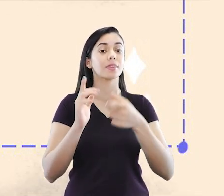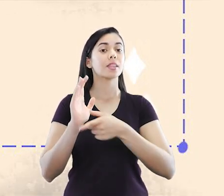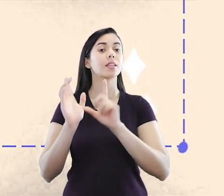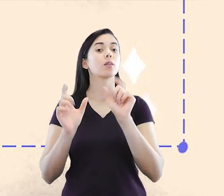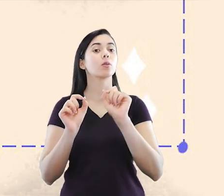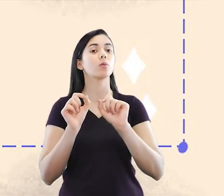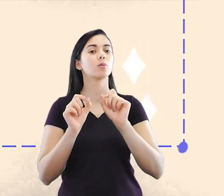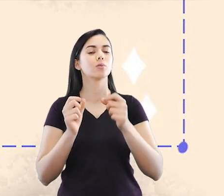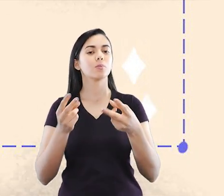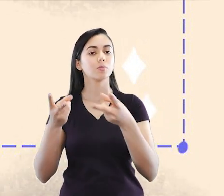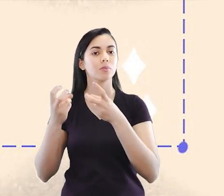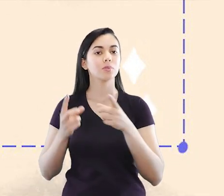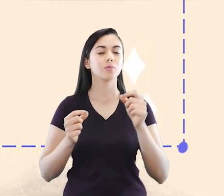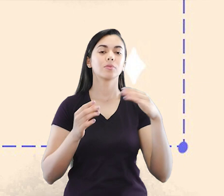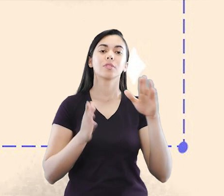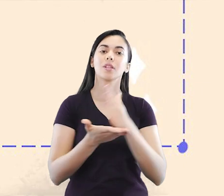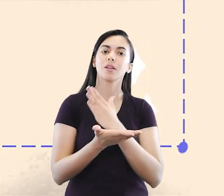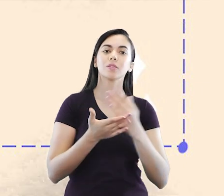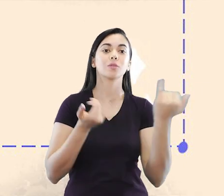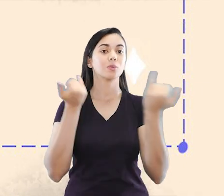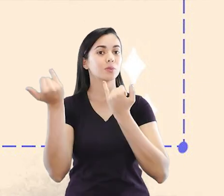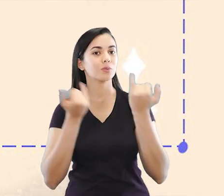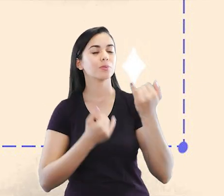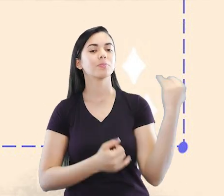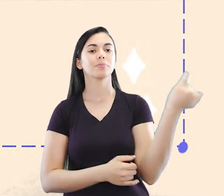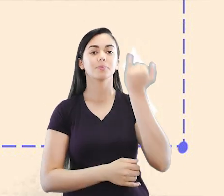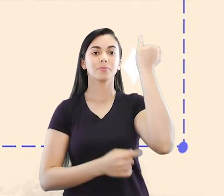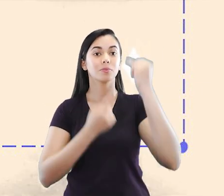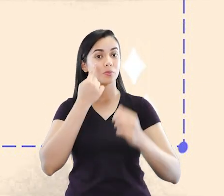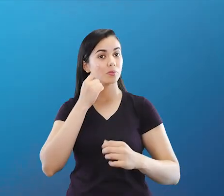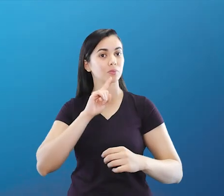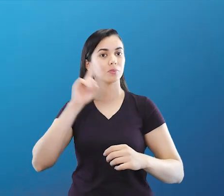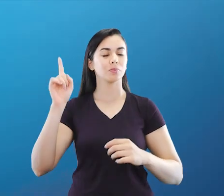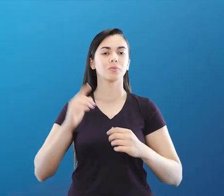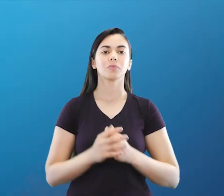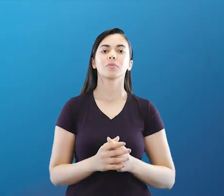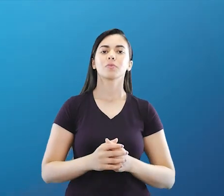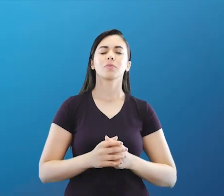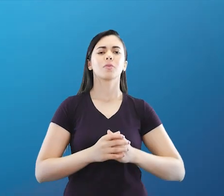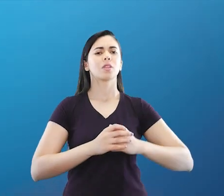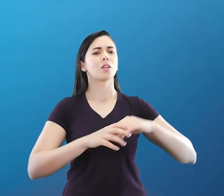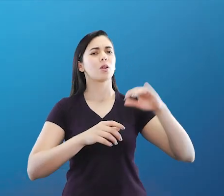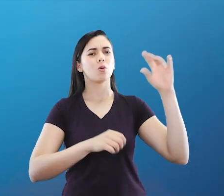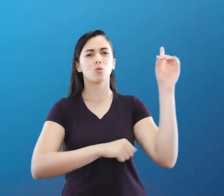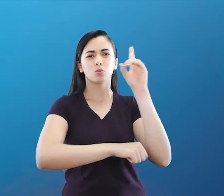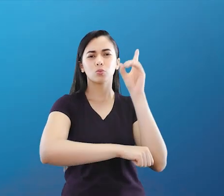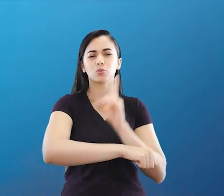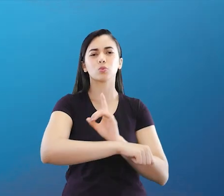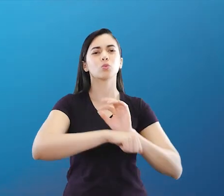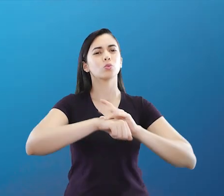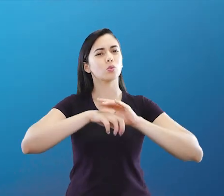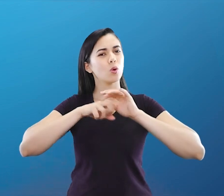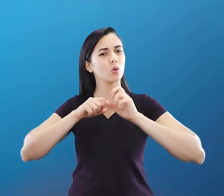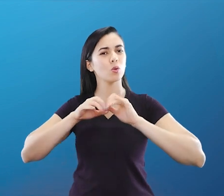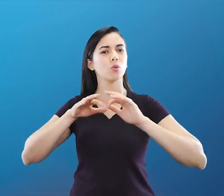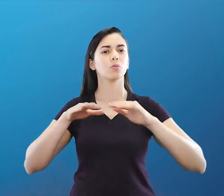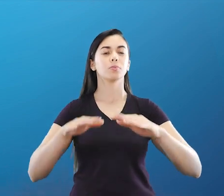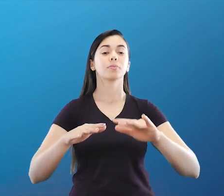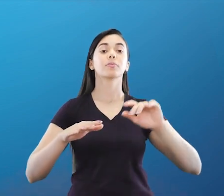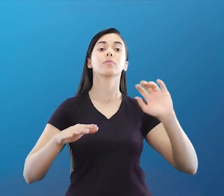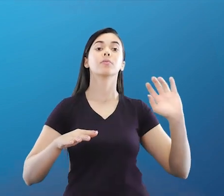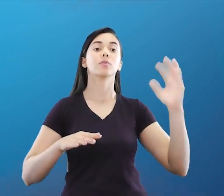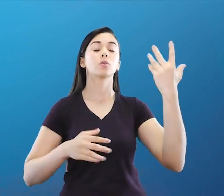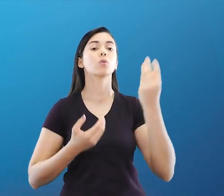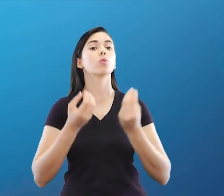antes, vamos observar algumas informações importantes. Olha, a transmissão da dengue, como eu acabei de falar,